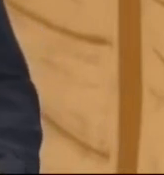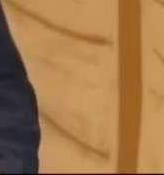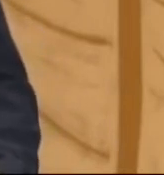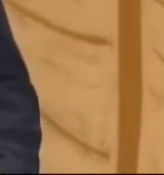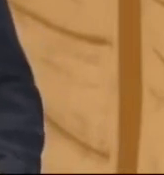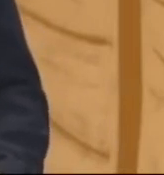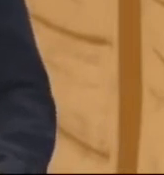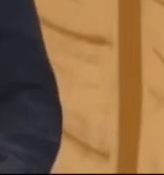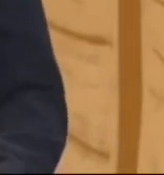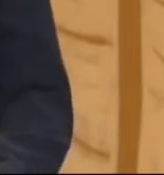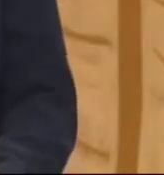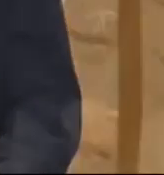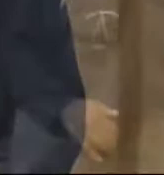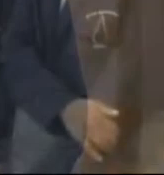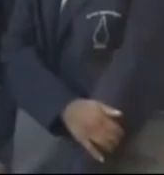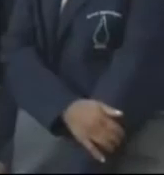De